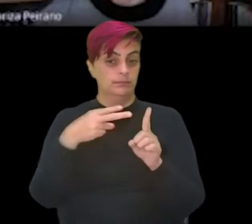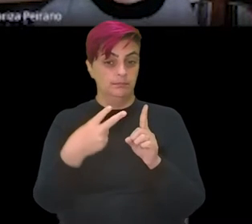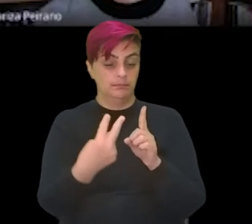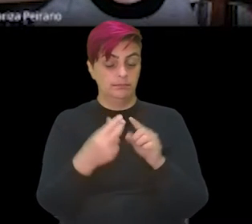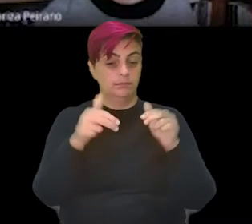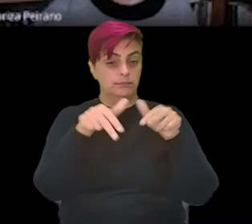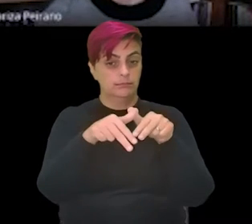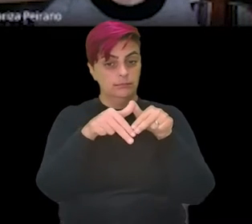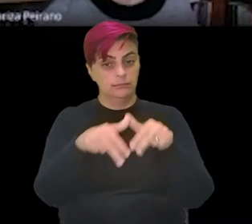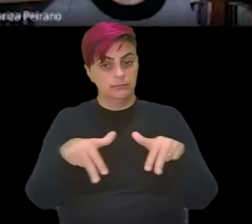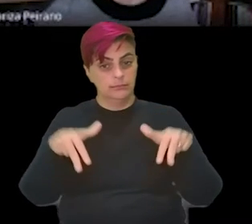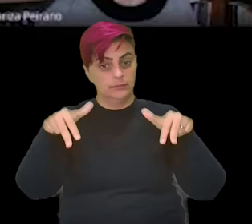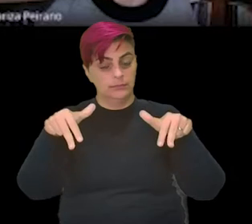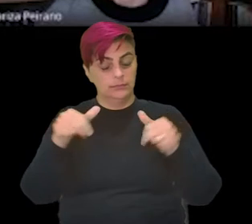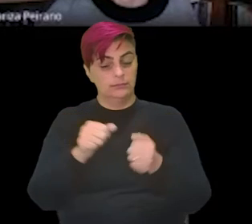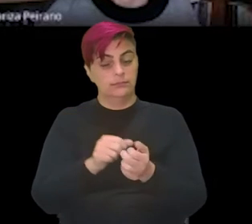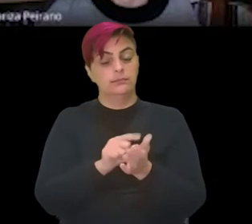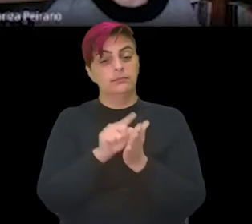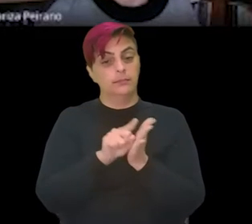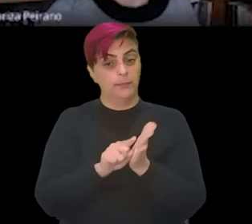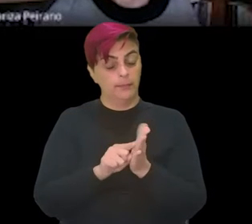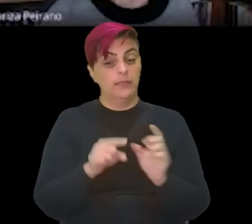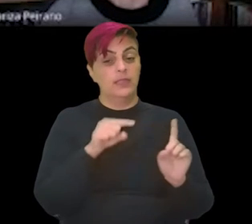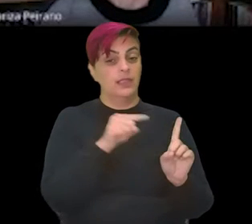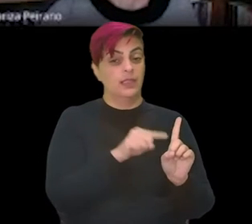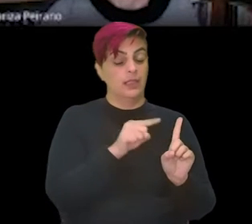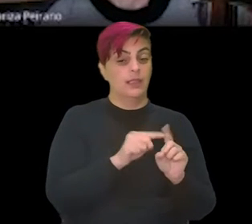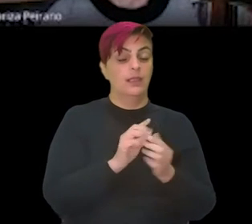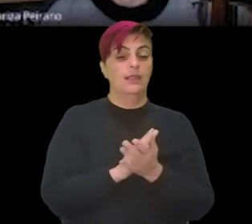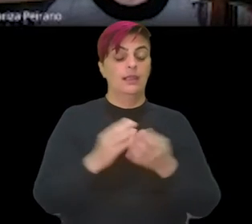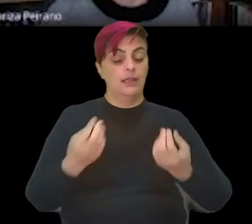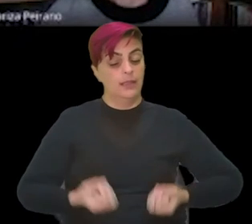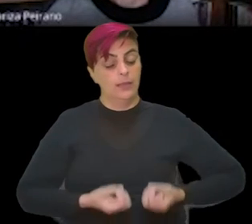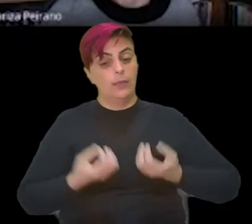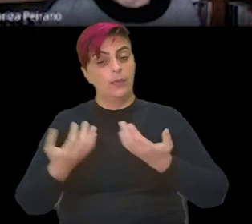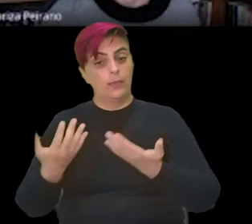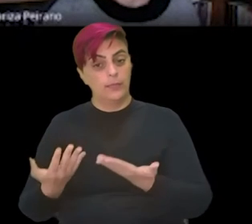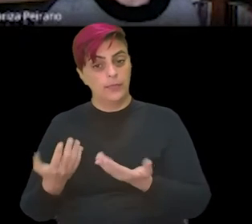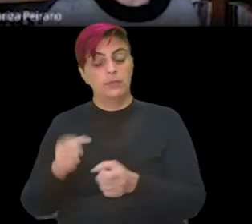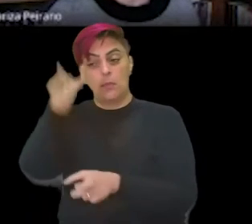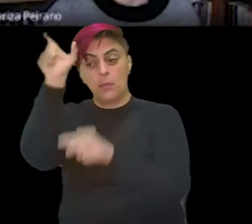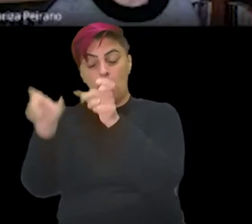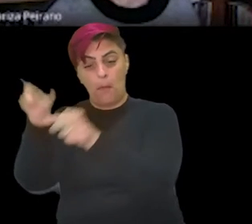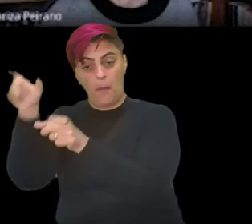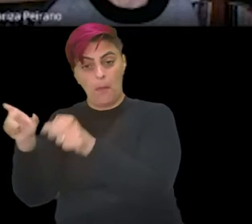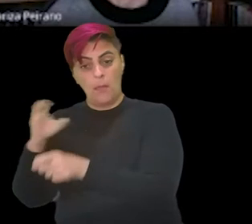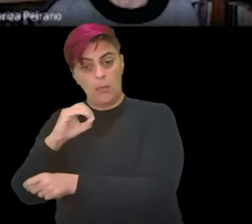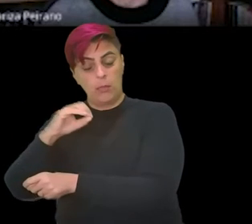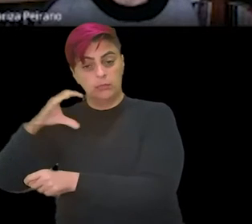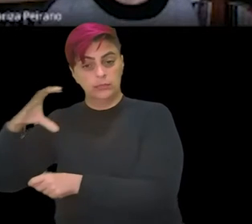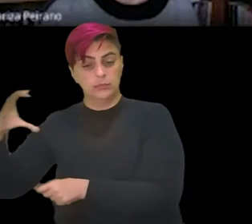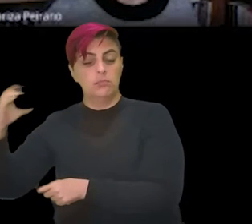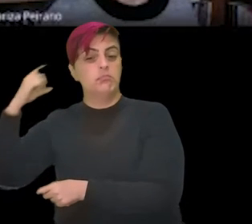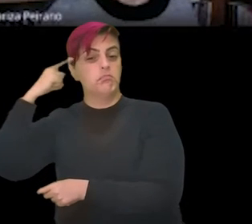etnográfica, Malinowski contribuiu para questionamentos tanto do senso comum